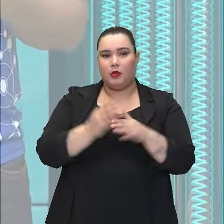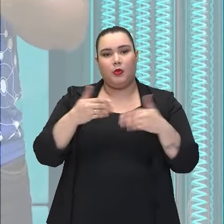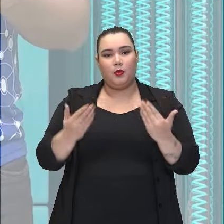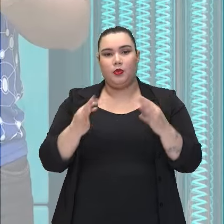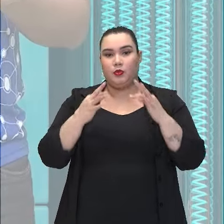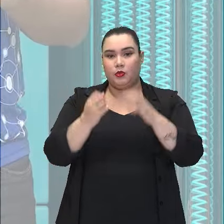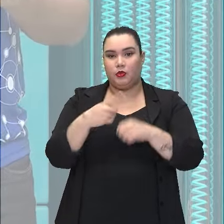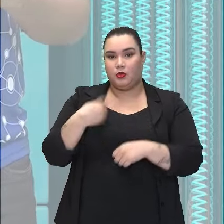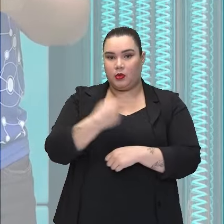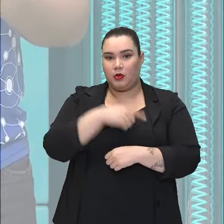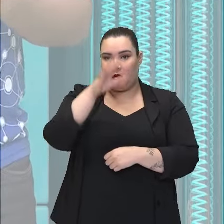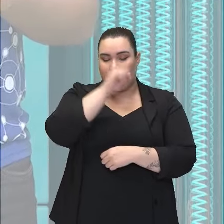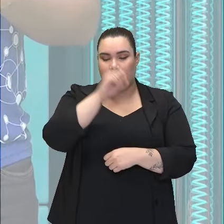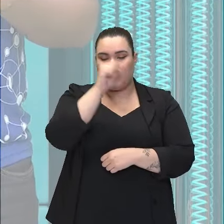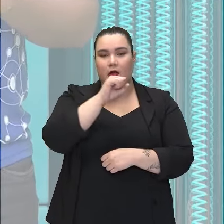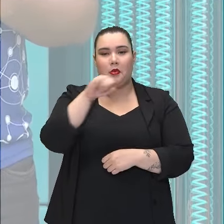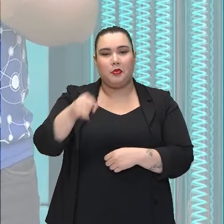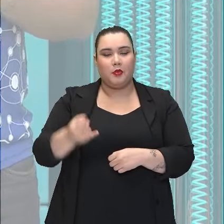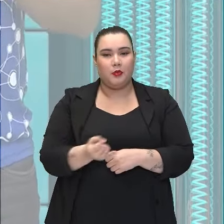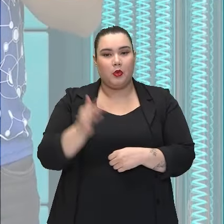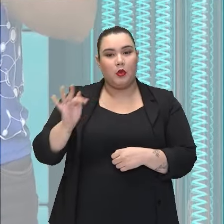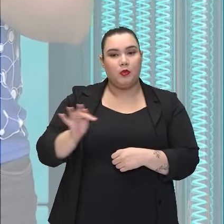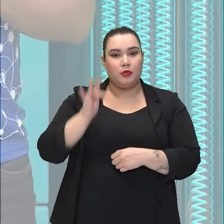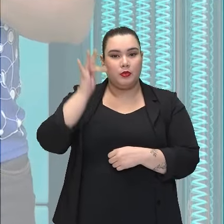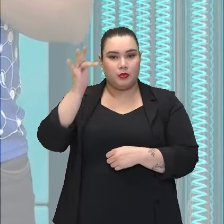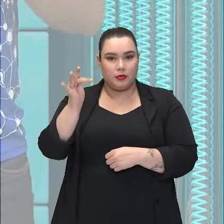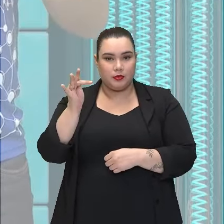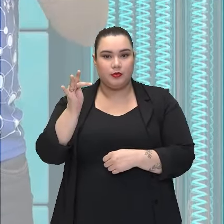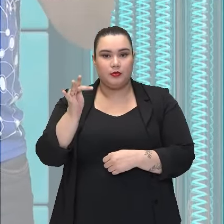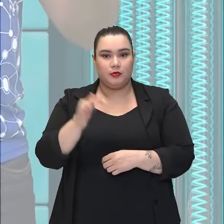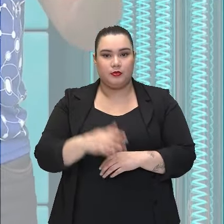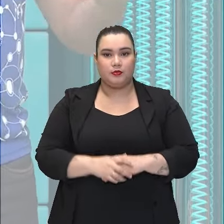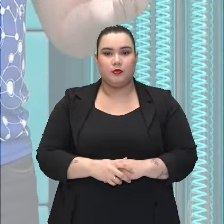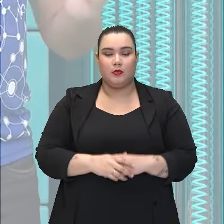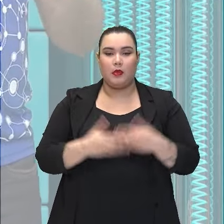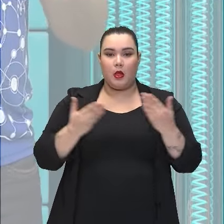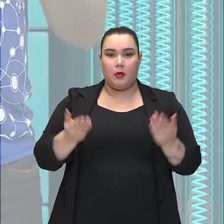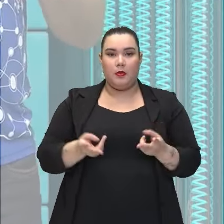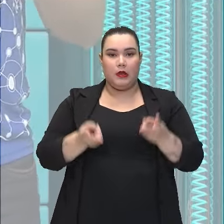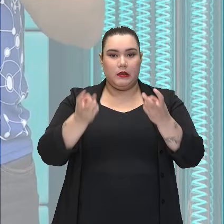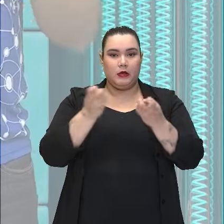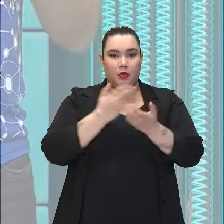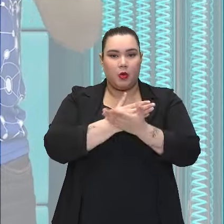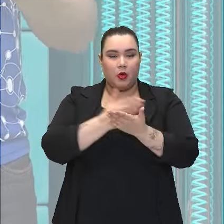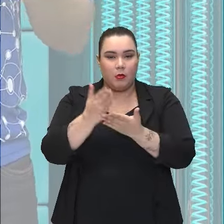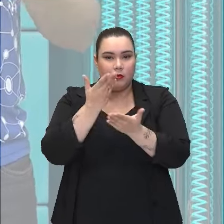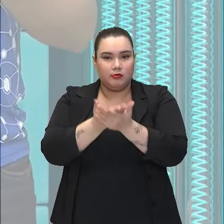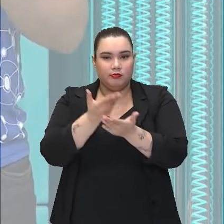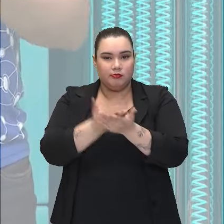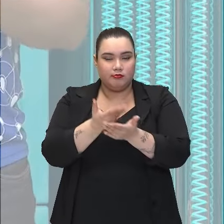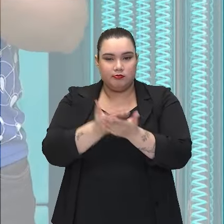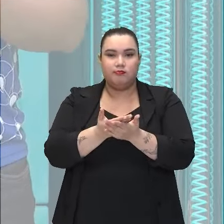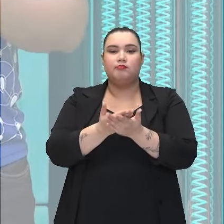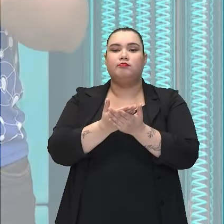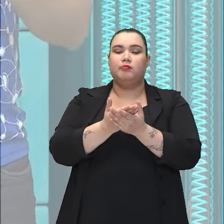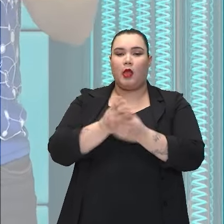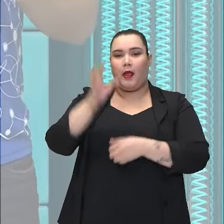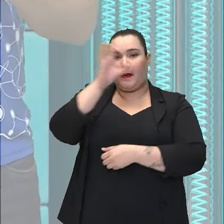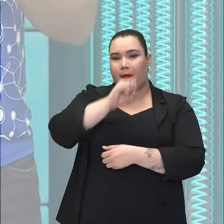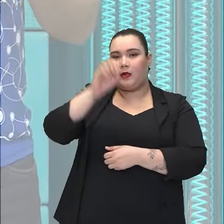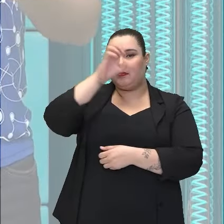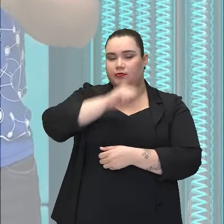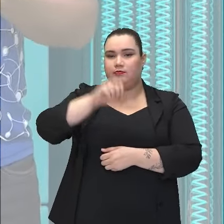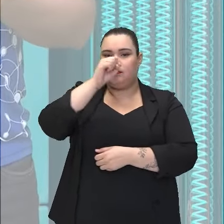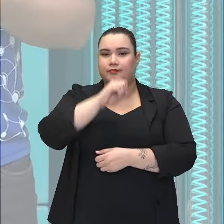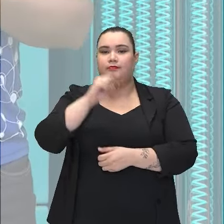aprendendo aqui, ele será aproveitado no futuro. Então percebo que desde o início do ensino fundamental, nós estamos construindo conhecimento